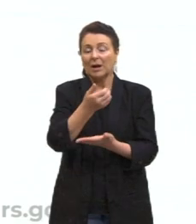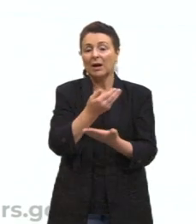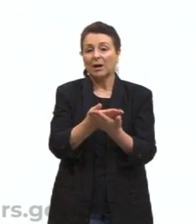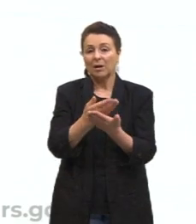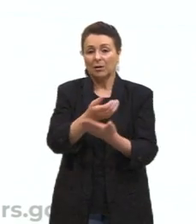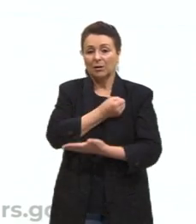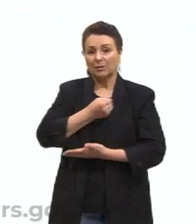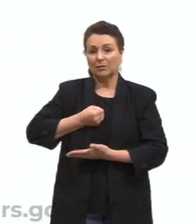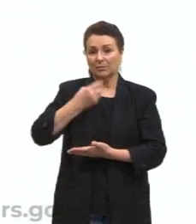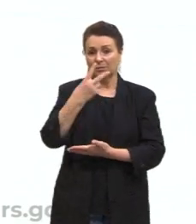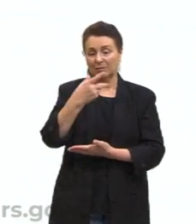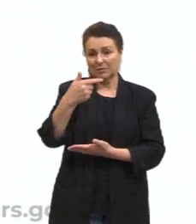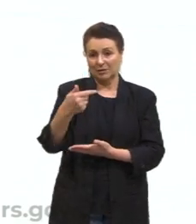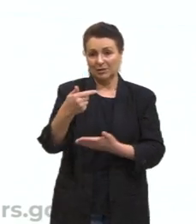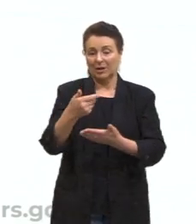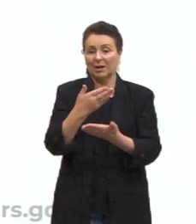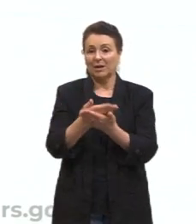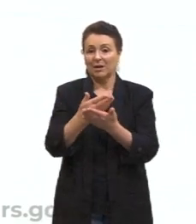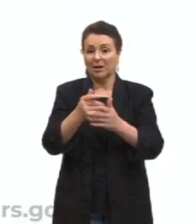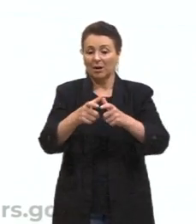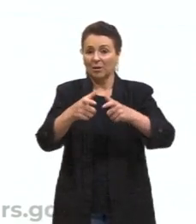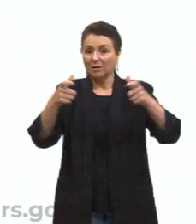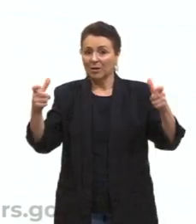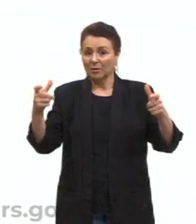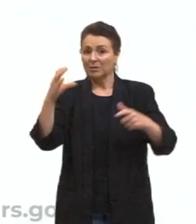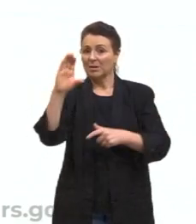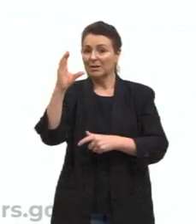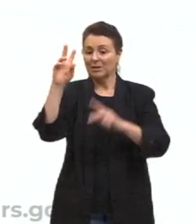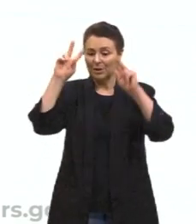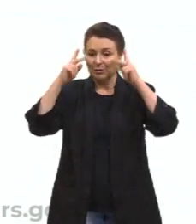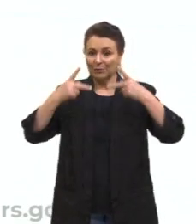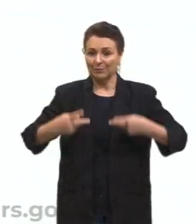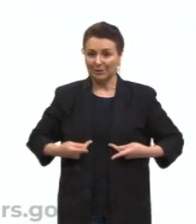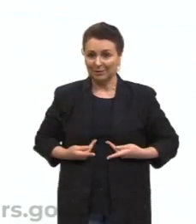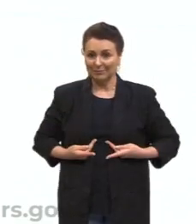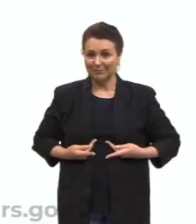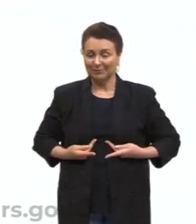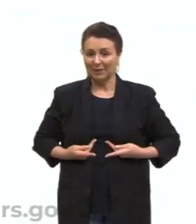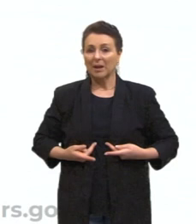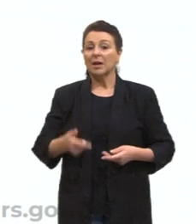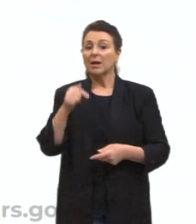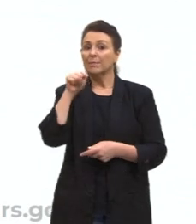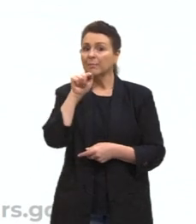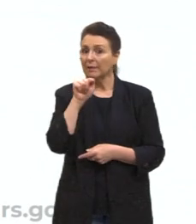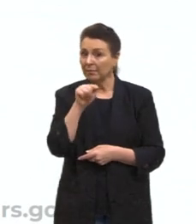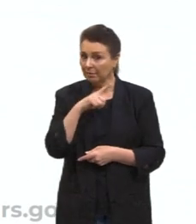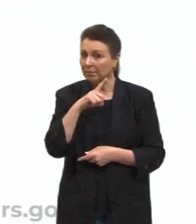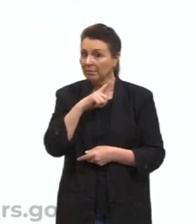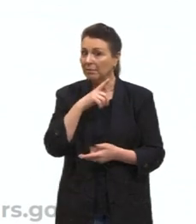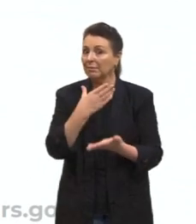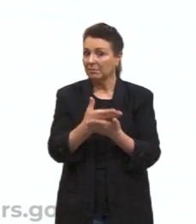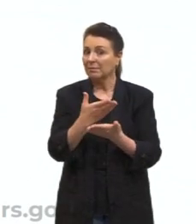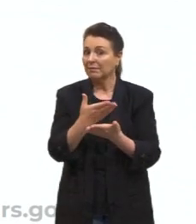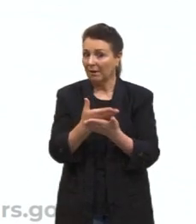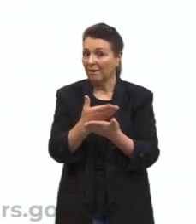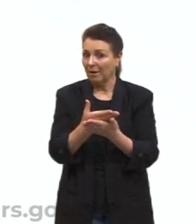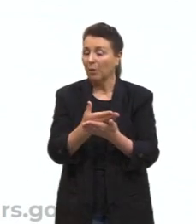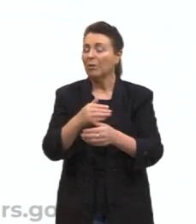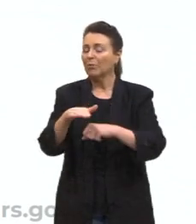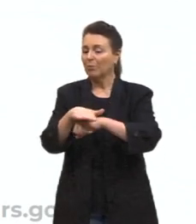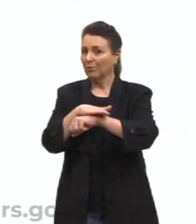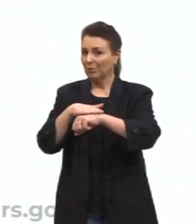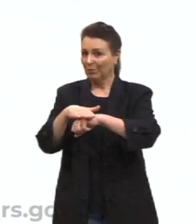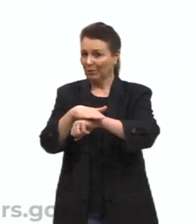esse aulão de ciências humanas e para esse aulão de ciências humanas para essa conversa